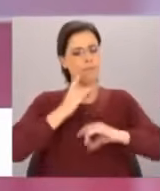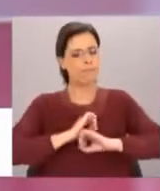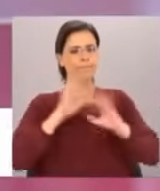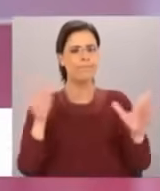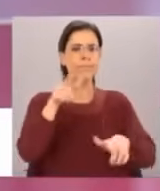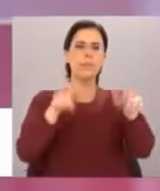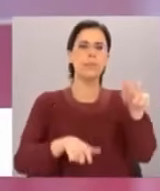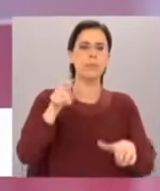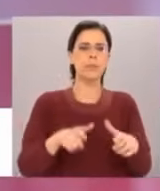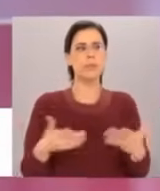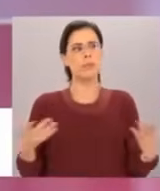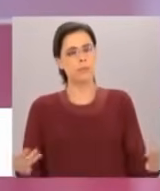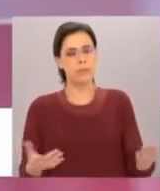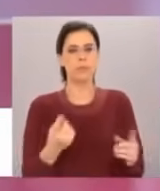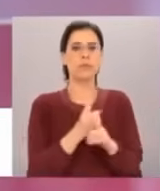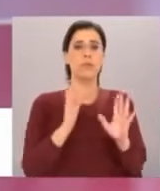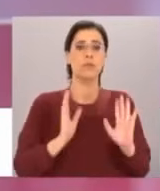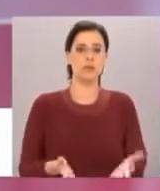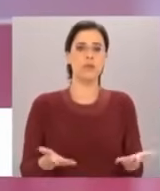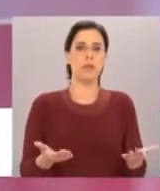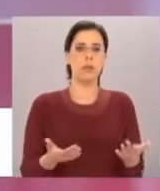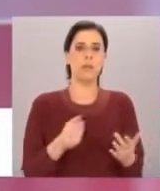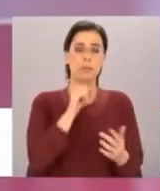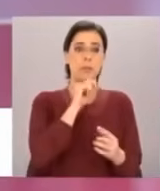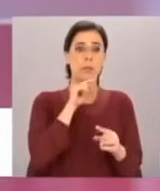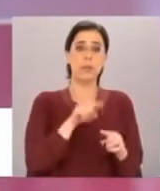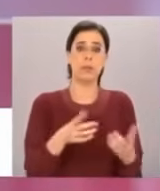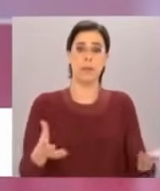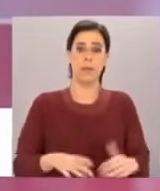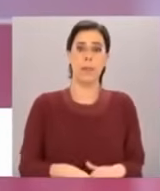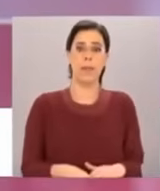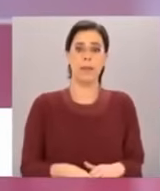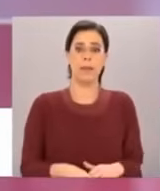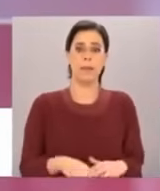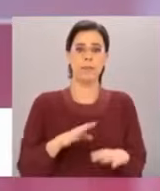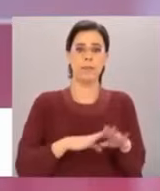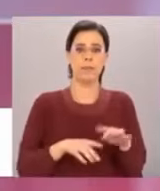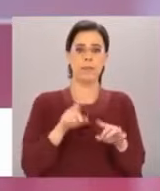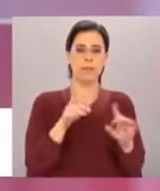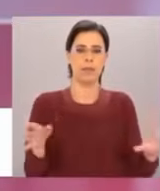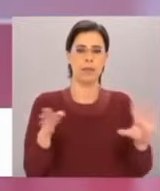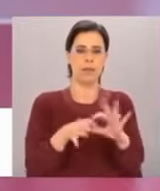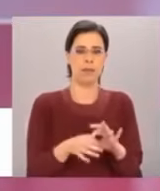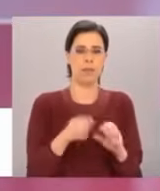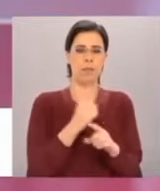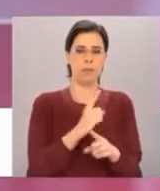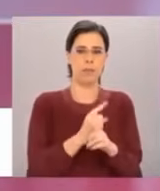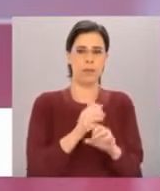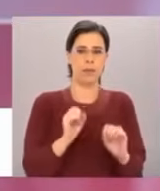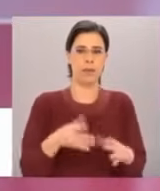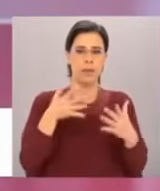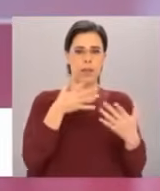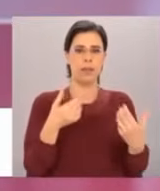clarificar os leitores até tendo em conta que já deixou em aberto a possibilidade de fazer coligações também com o